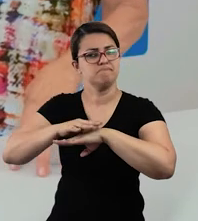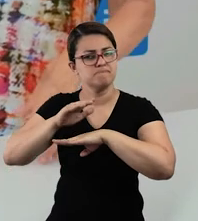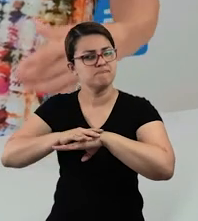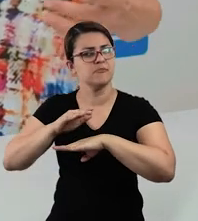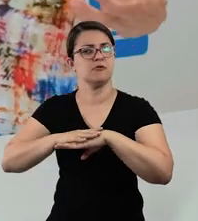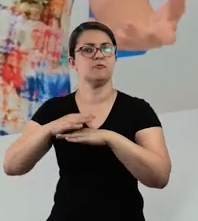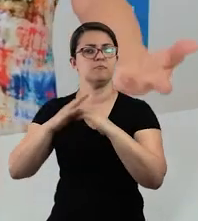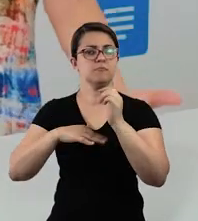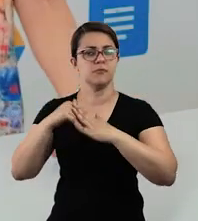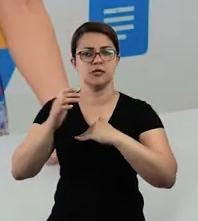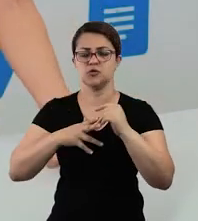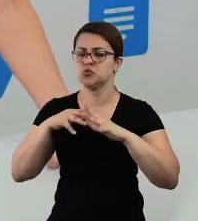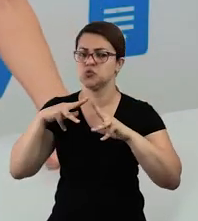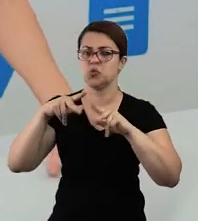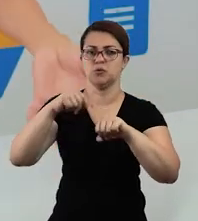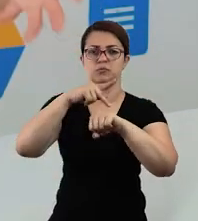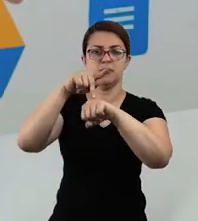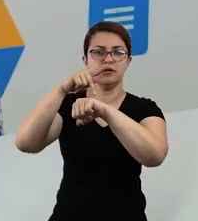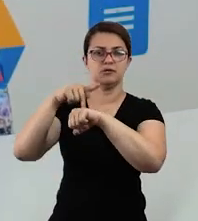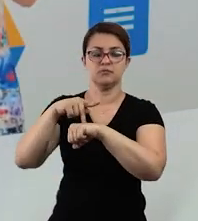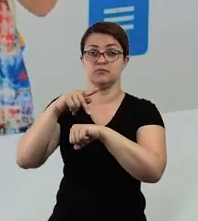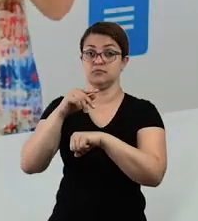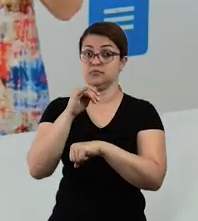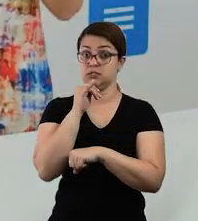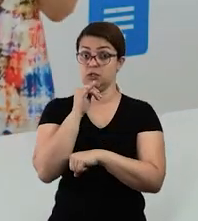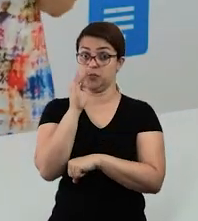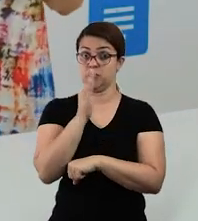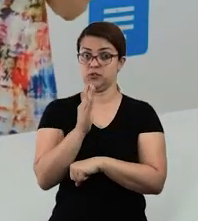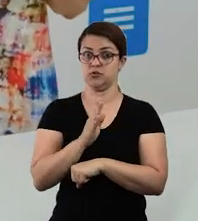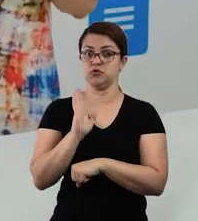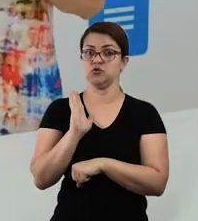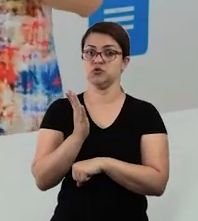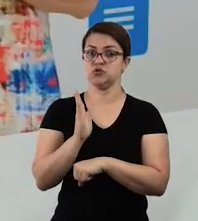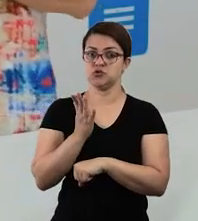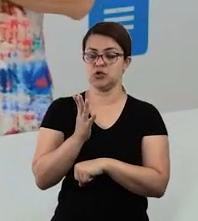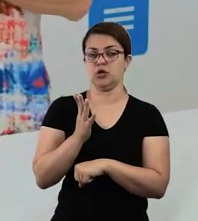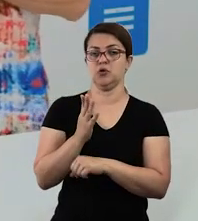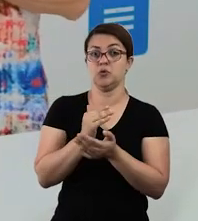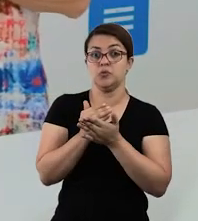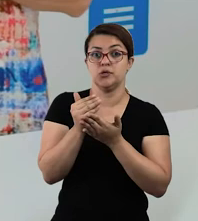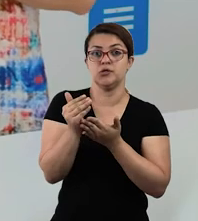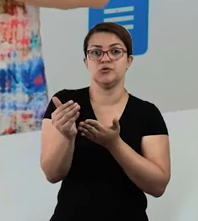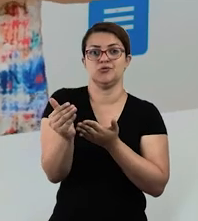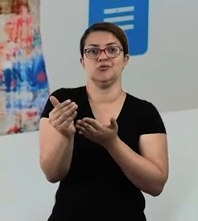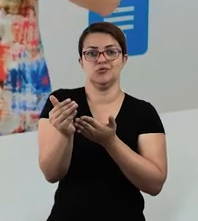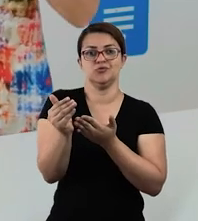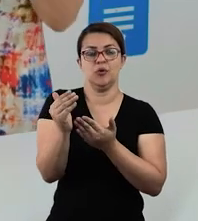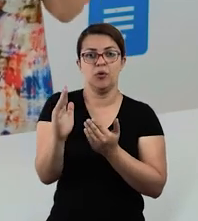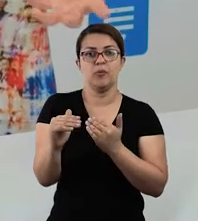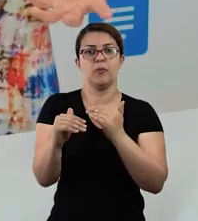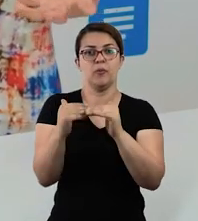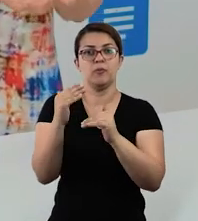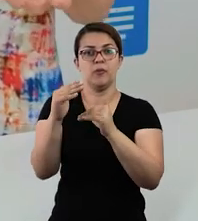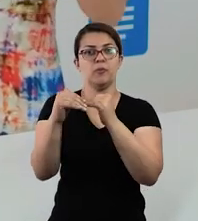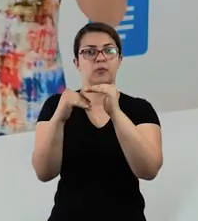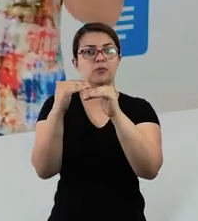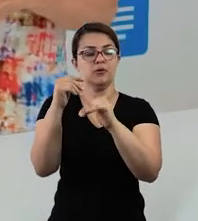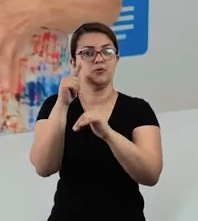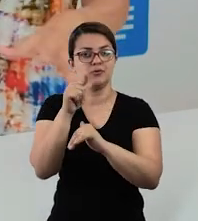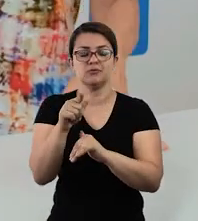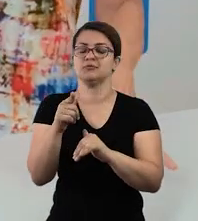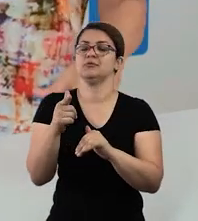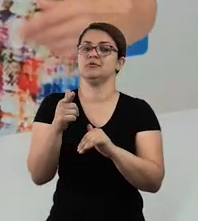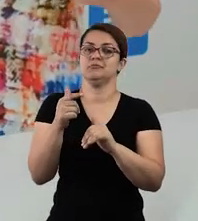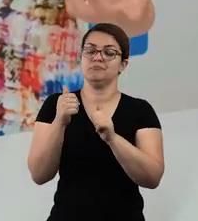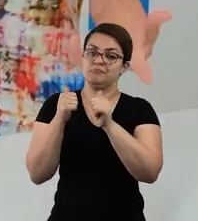colocados em práticas em todos os países? O Brasil já aderiu a esses ODS e a gente vai acompanhar.